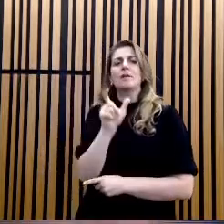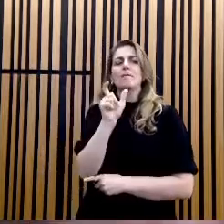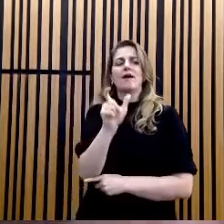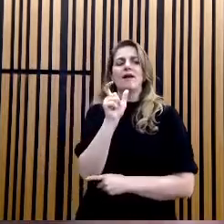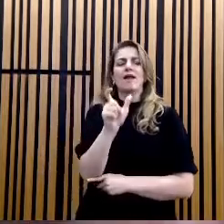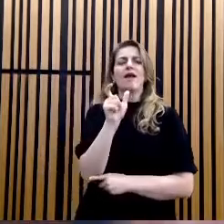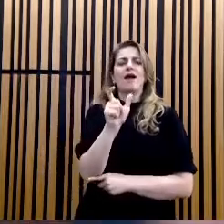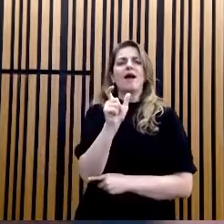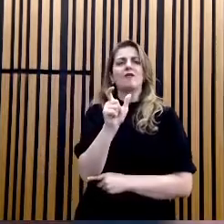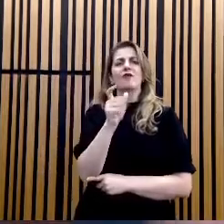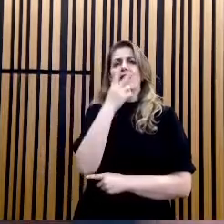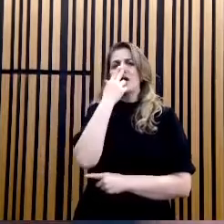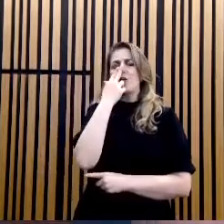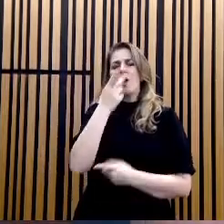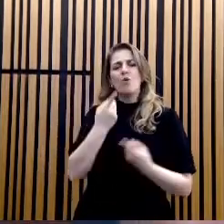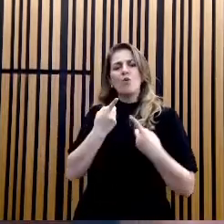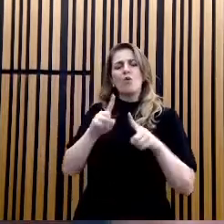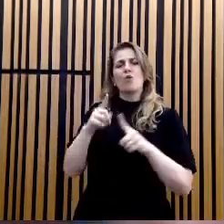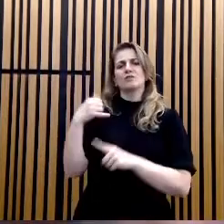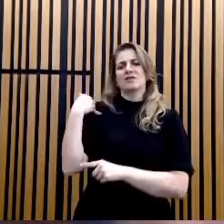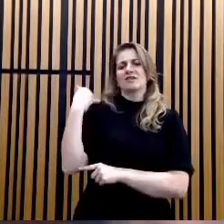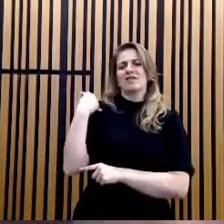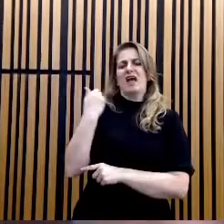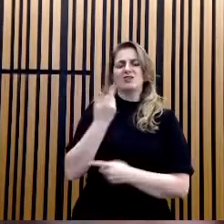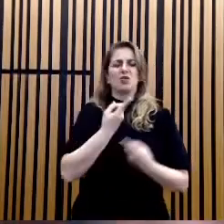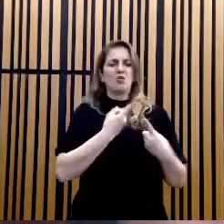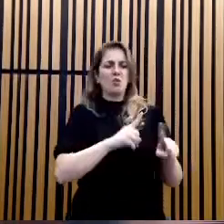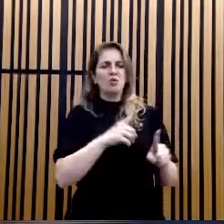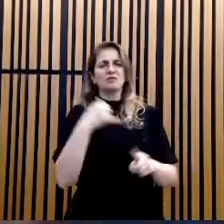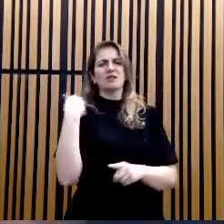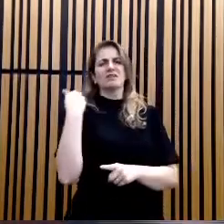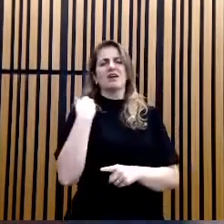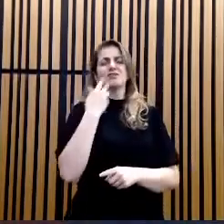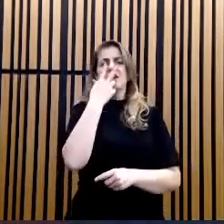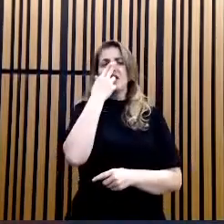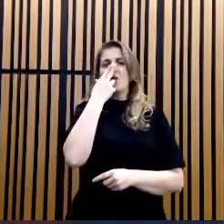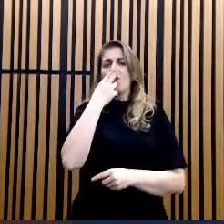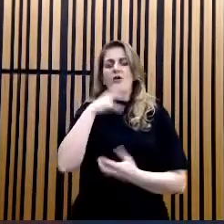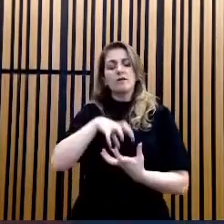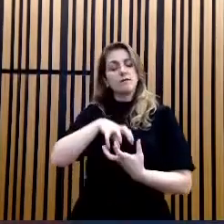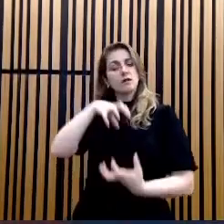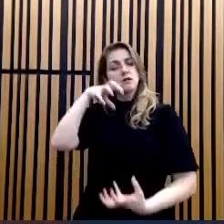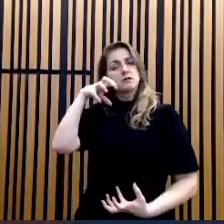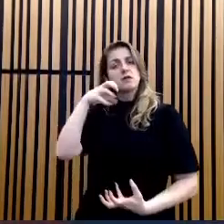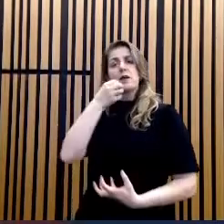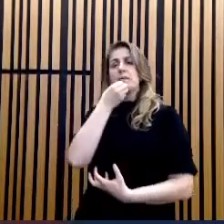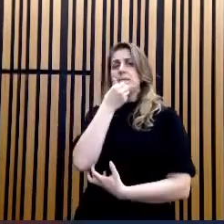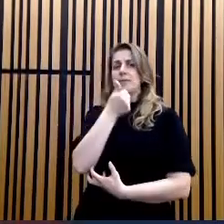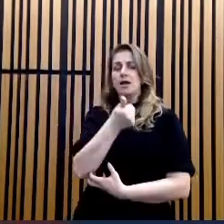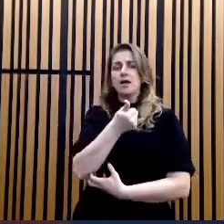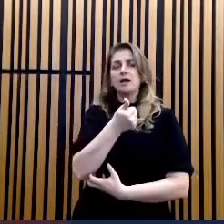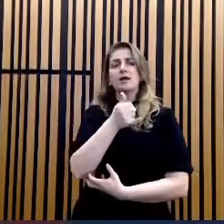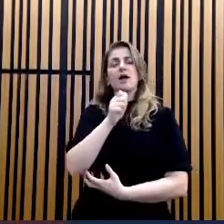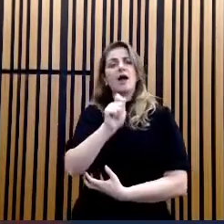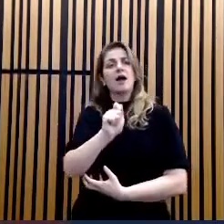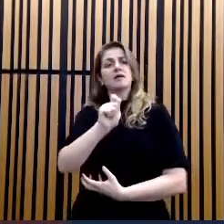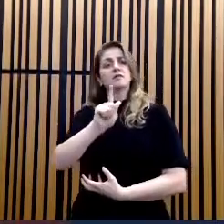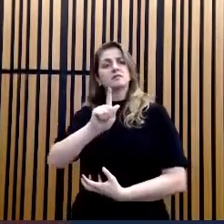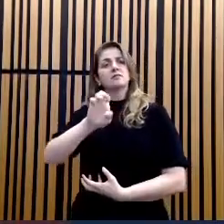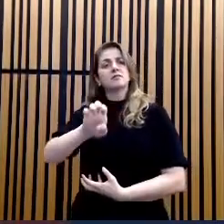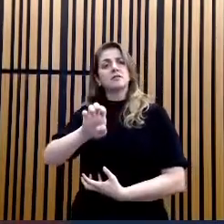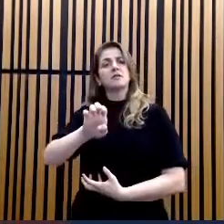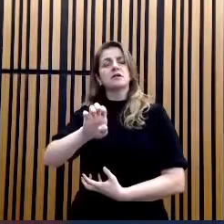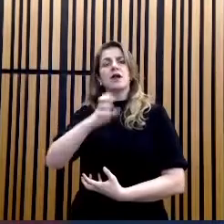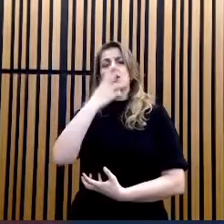esse nome para pro-age, né? Envelhecer bem, envelhecer no teu melhor, envelhecer na tua